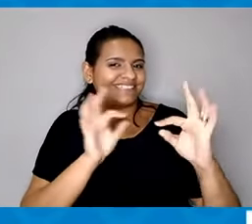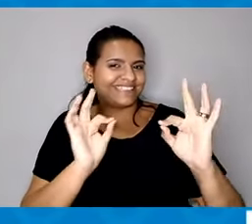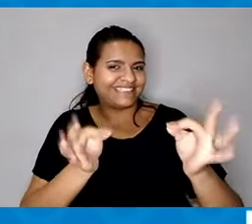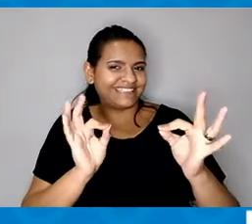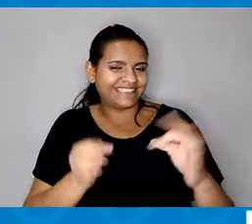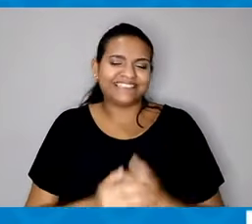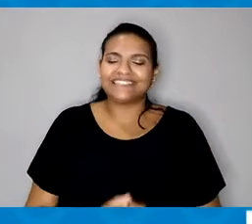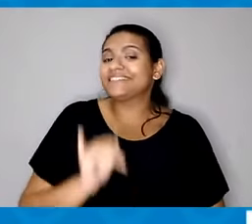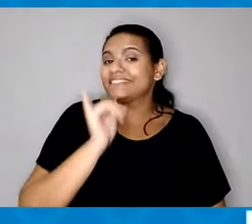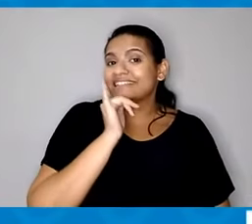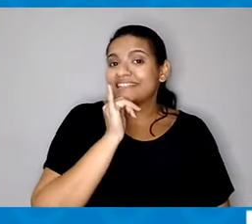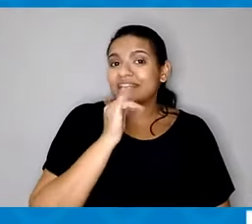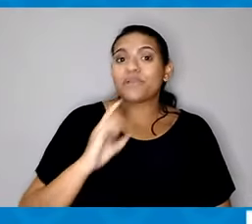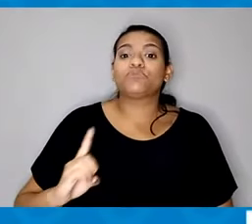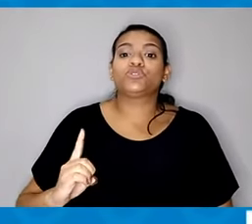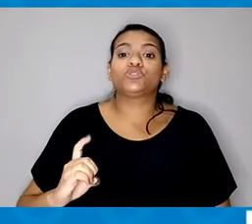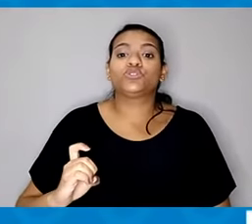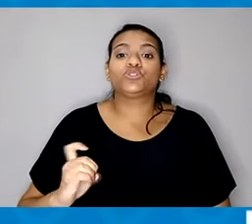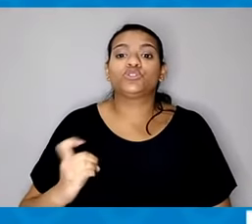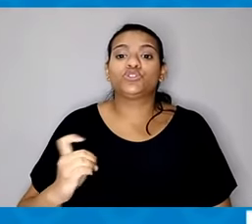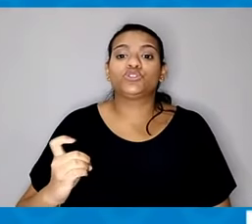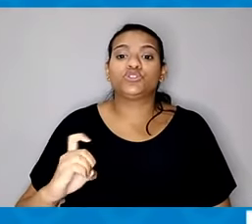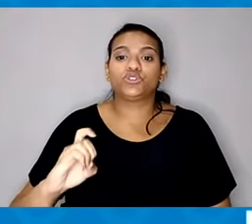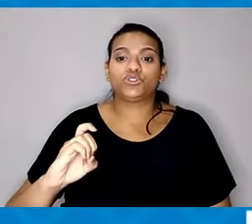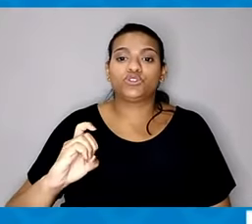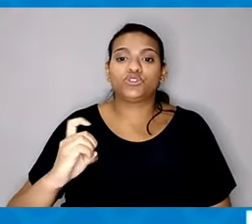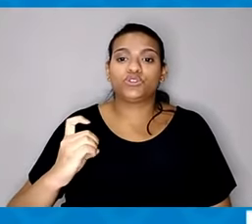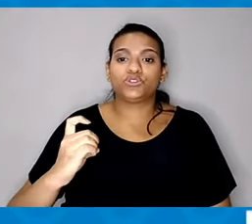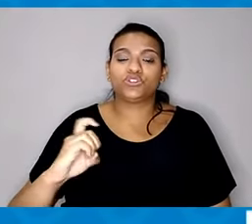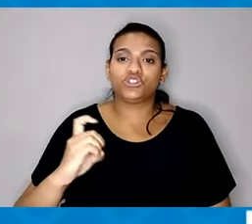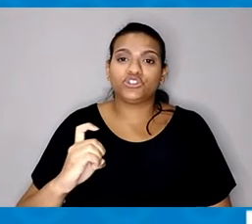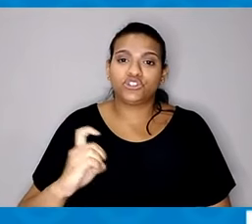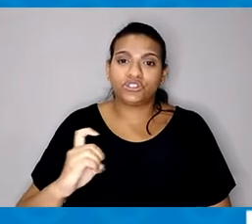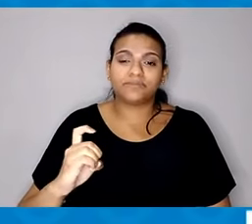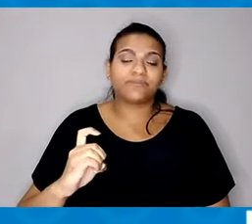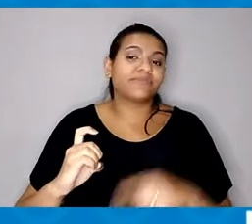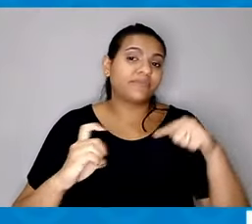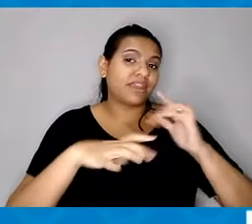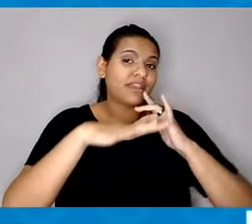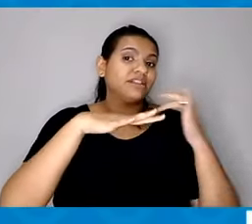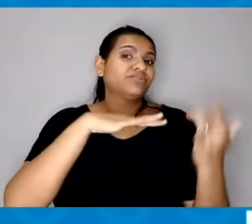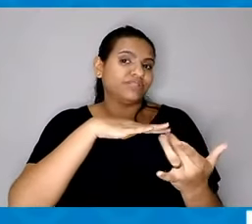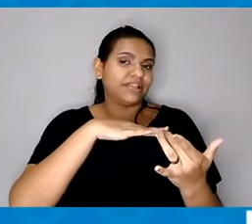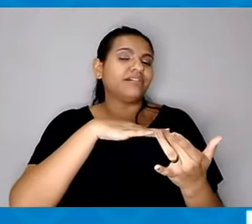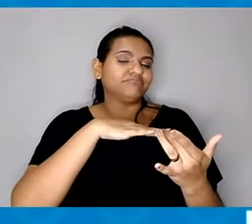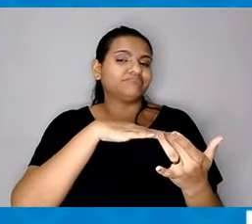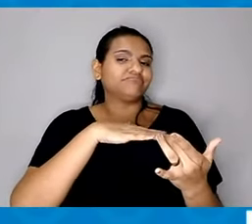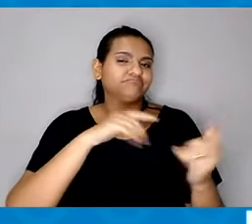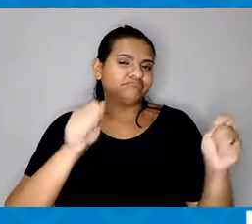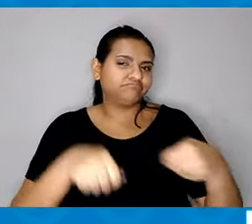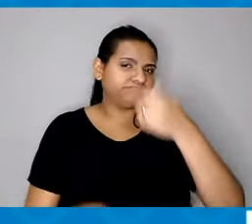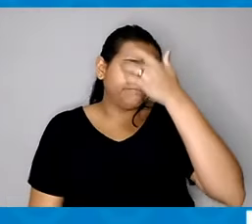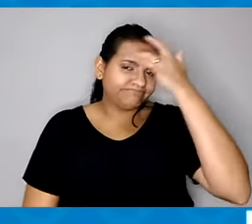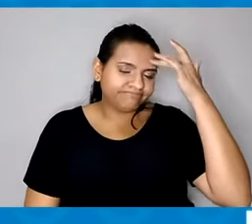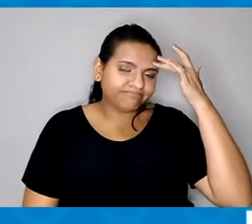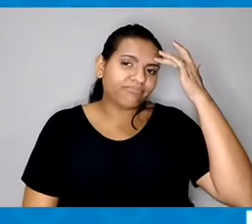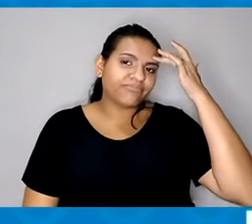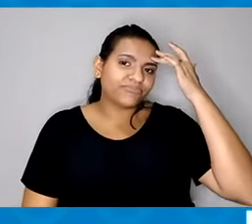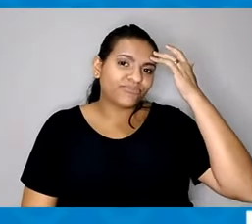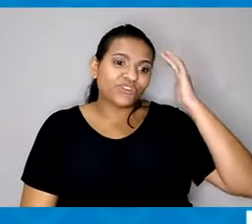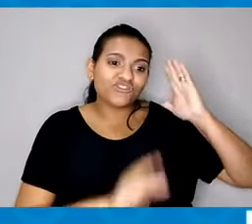social digital que as pessoas participam remotamente, de forma que você já está